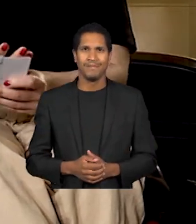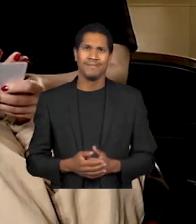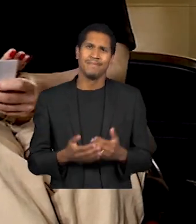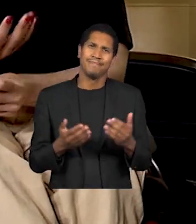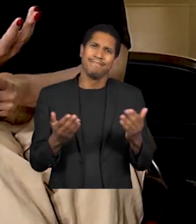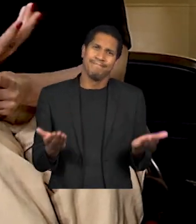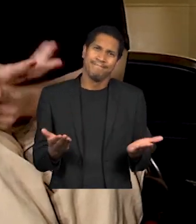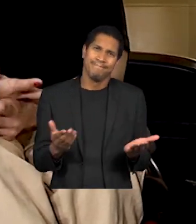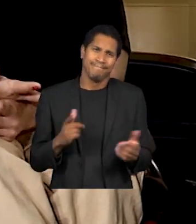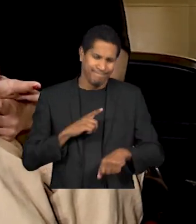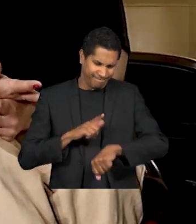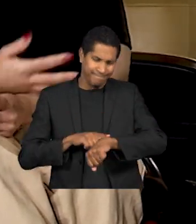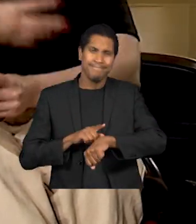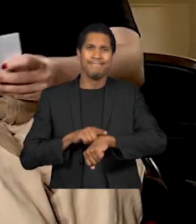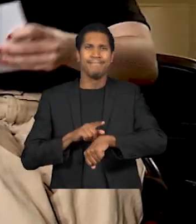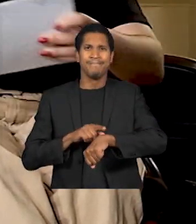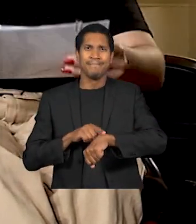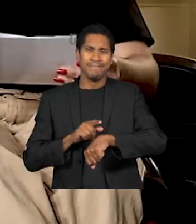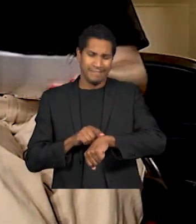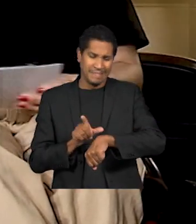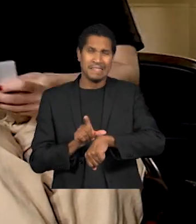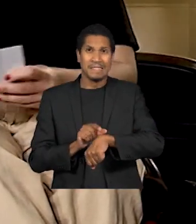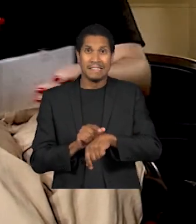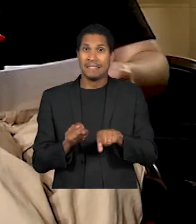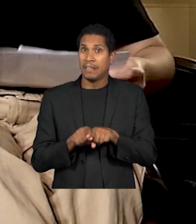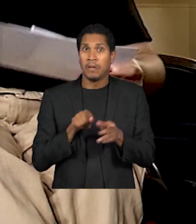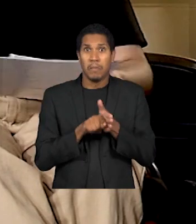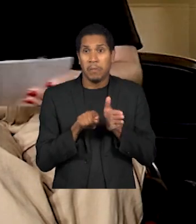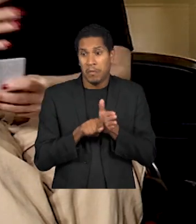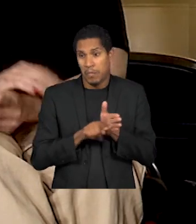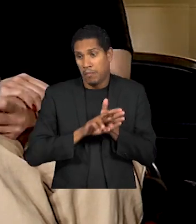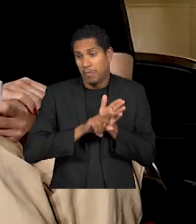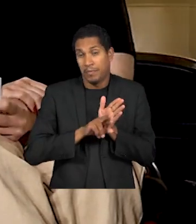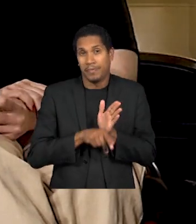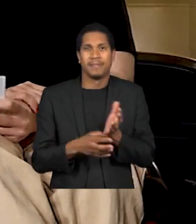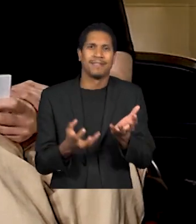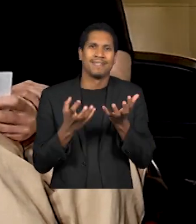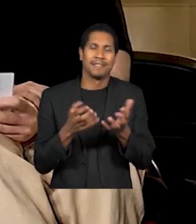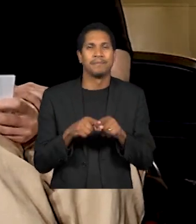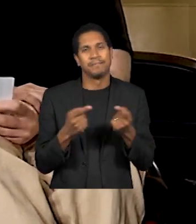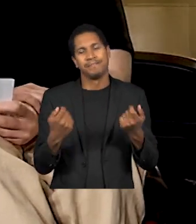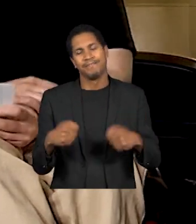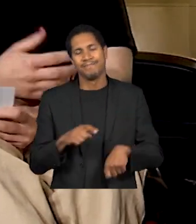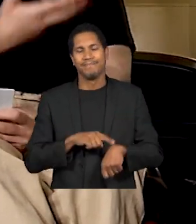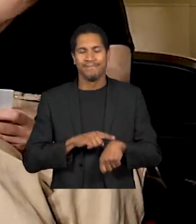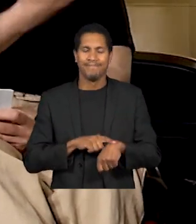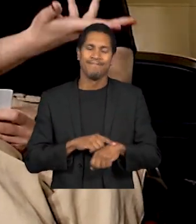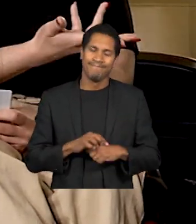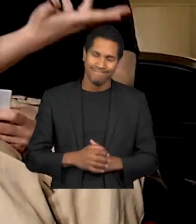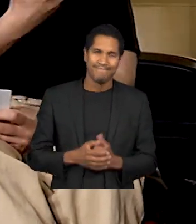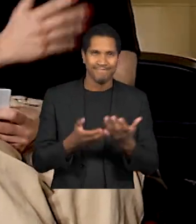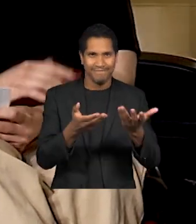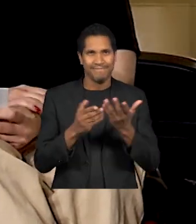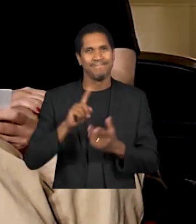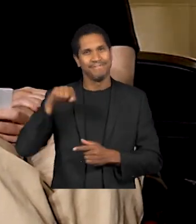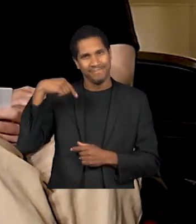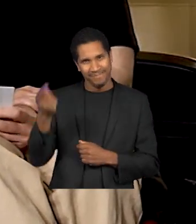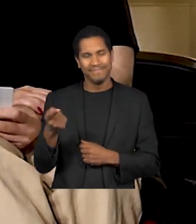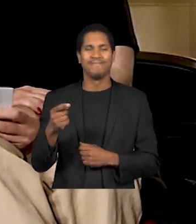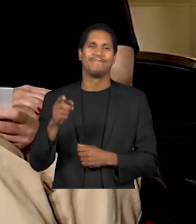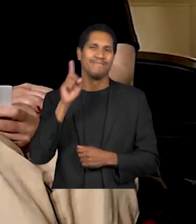precisamos, infelizmente, encerrar por aqui. Ainda teria muita coisa para a gente abordar, mas a gente precisa encerrar, mas está convidada a